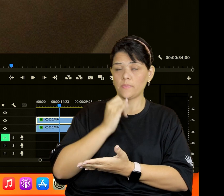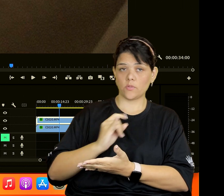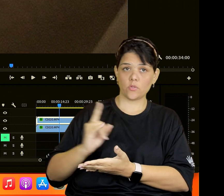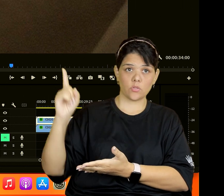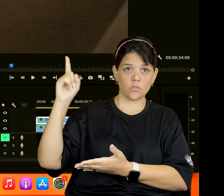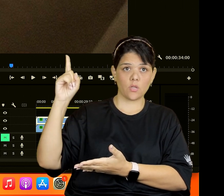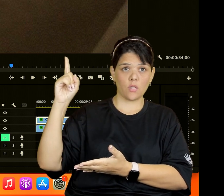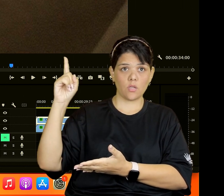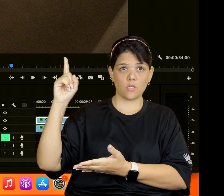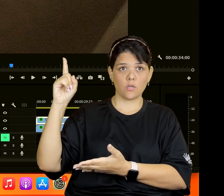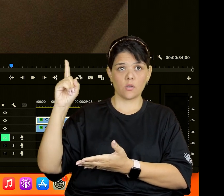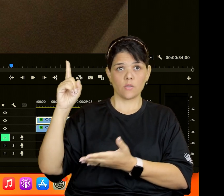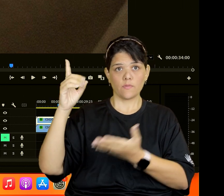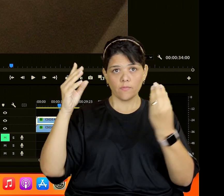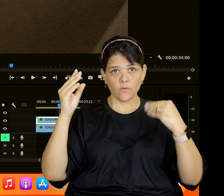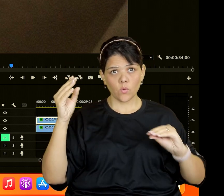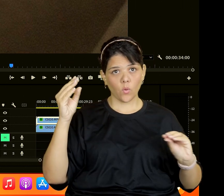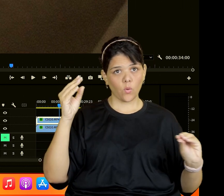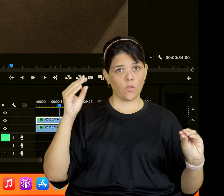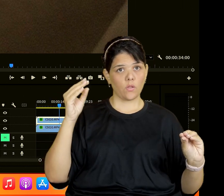só ia encaixar ele aqui.